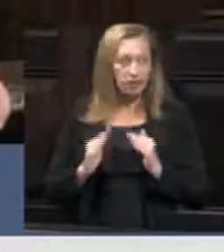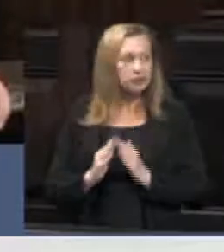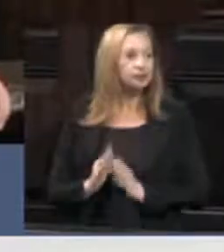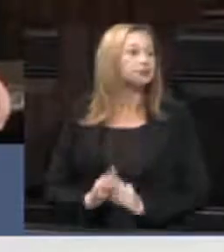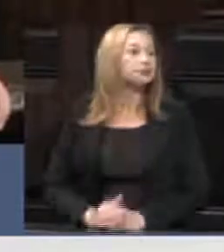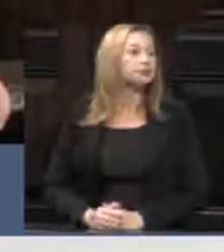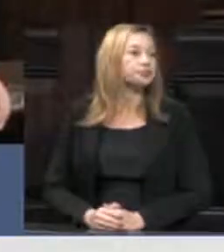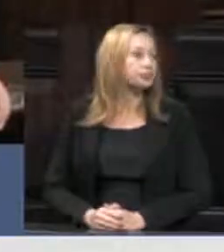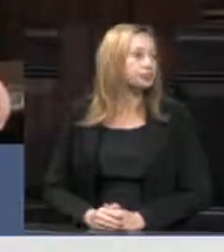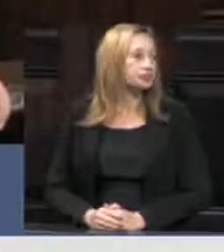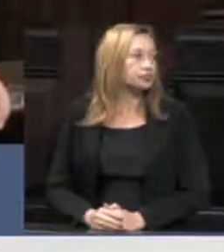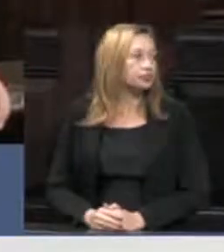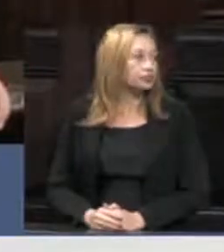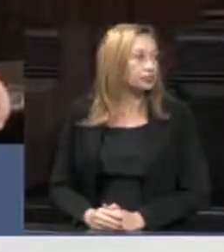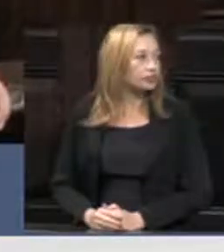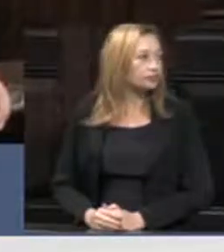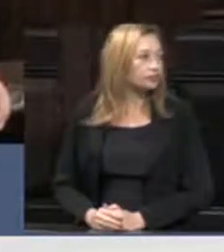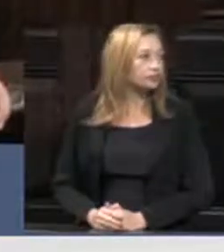com